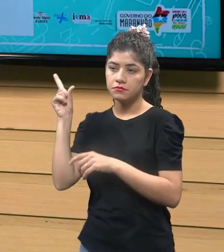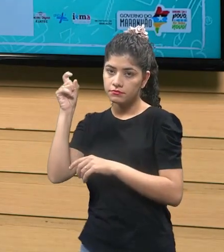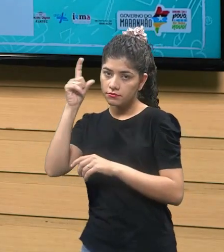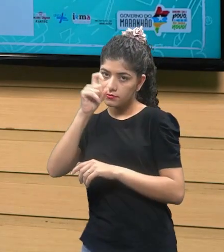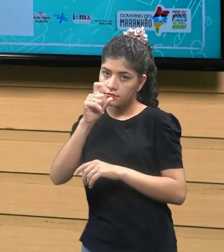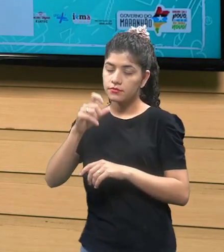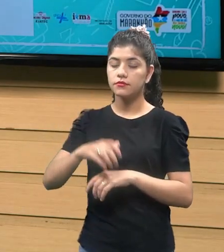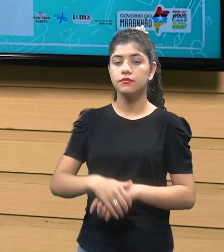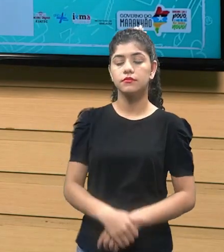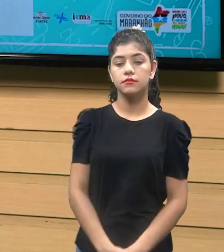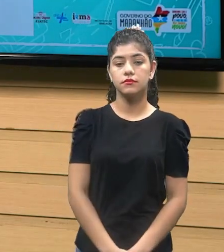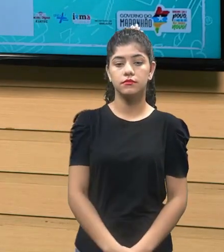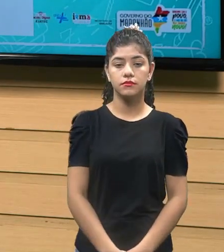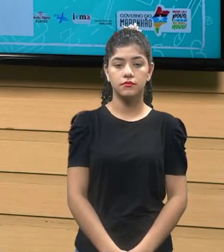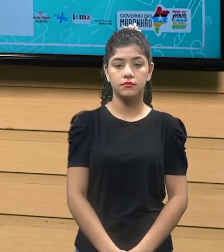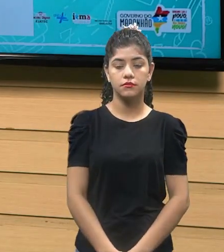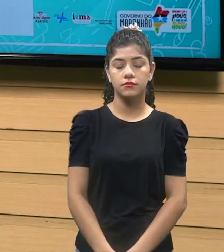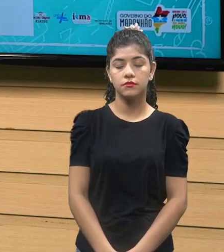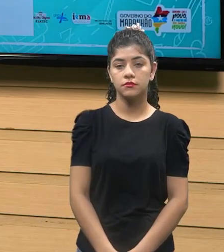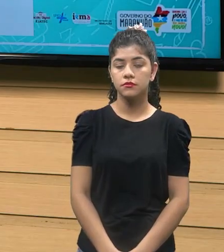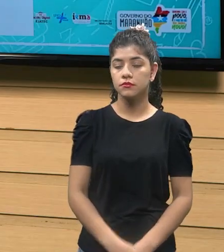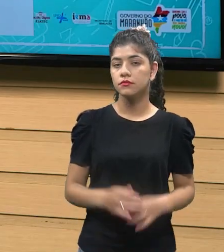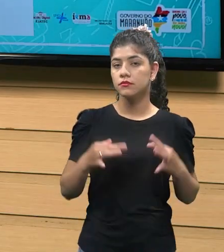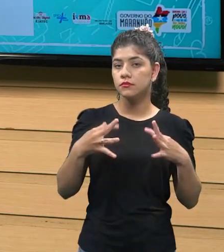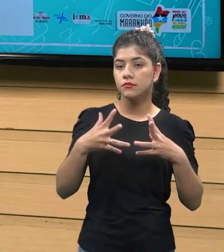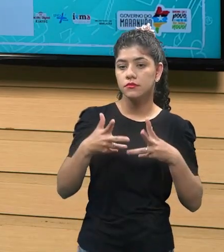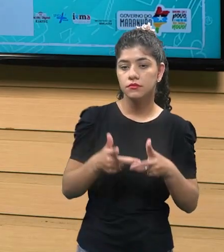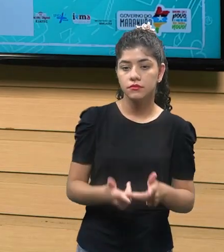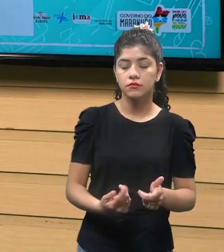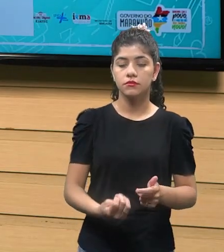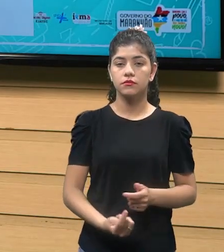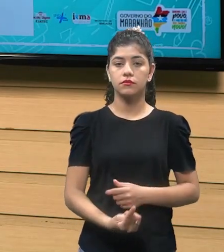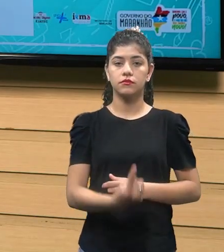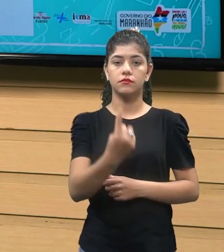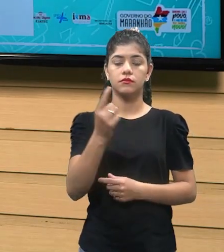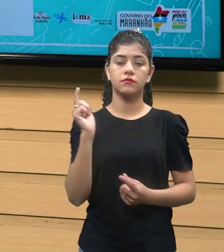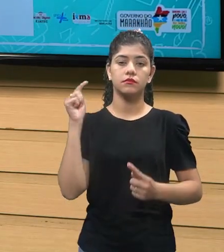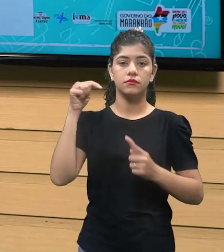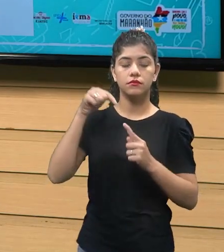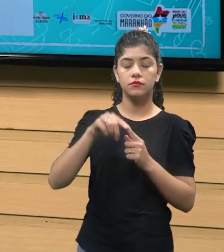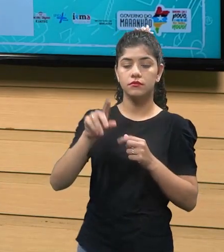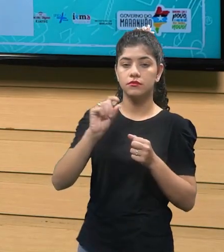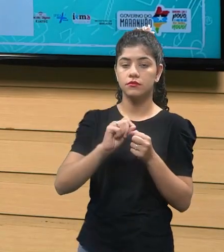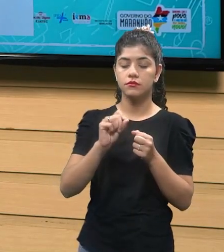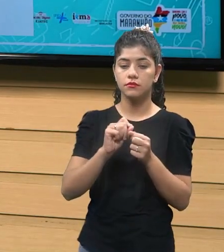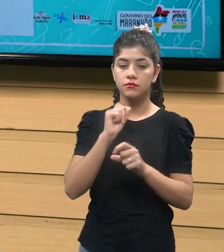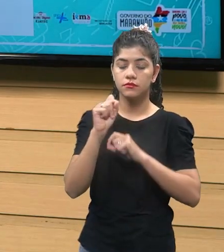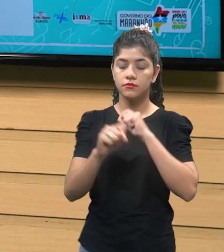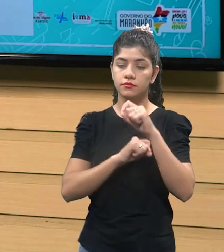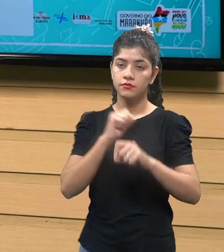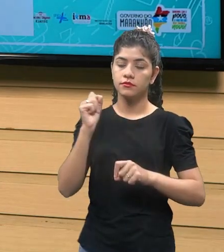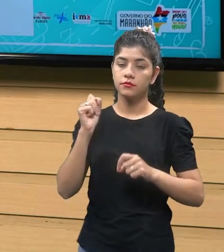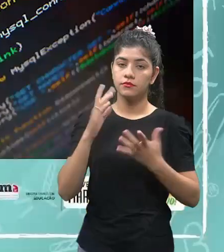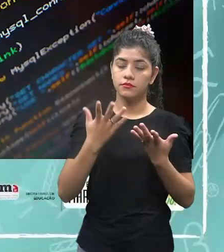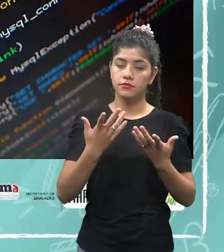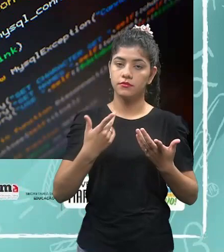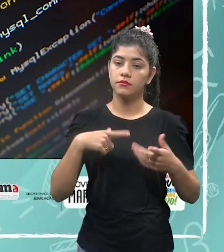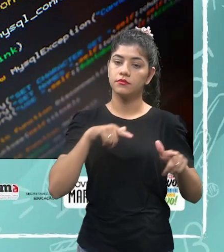complicados, né? Mas todos com o mesmo objetivo, de fazer com que a máquina execute um